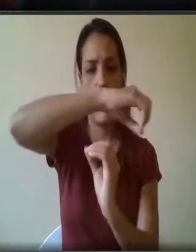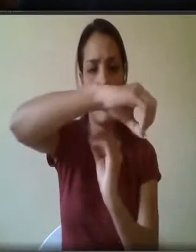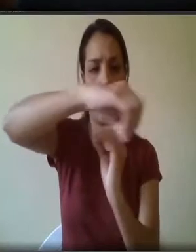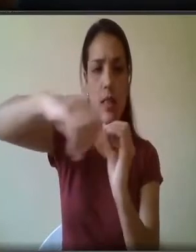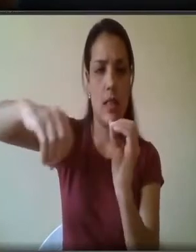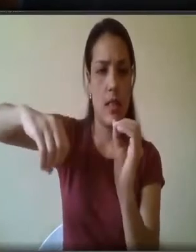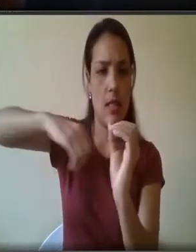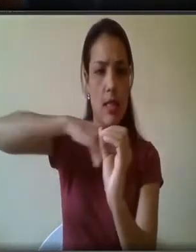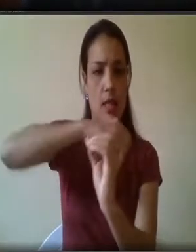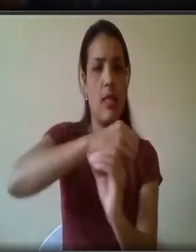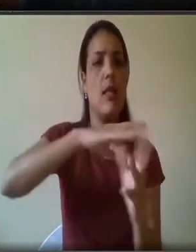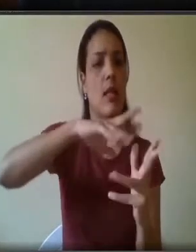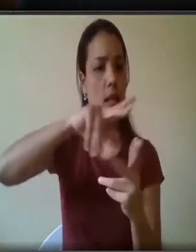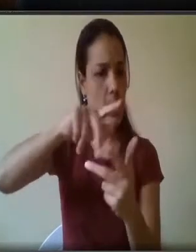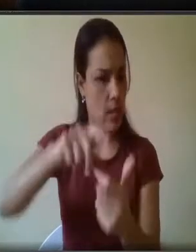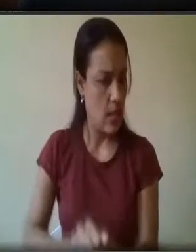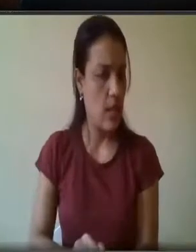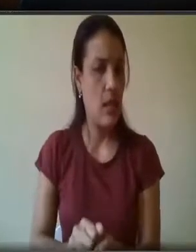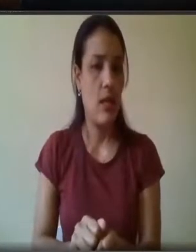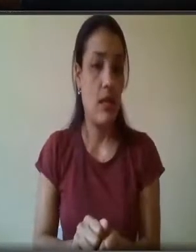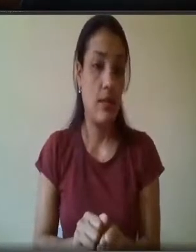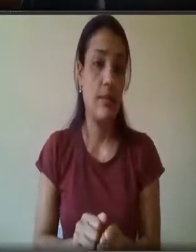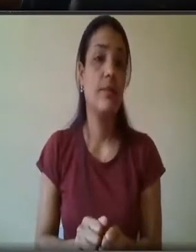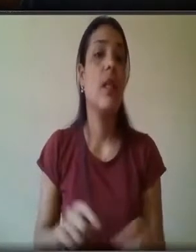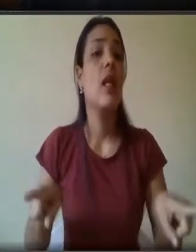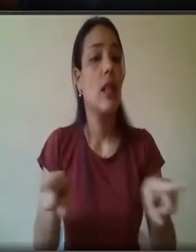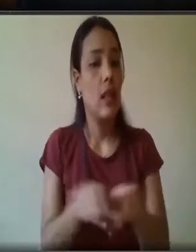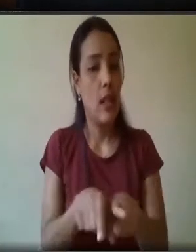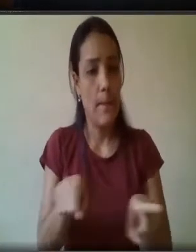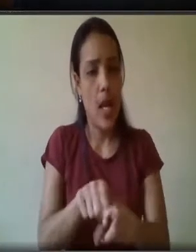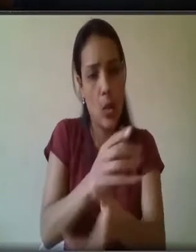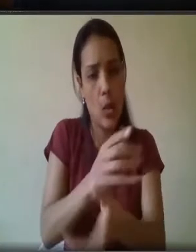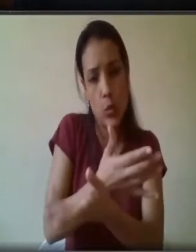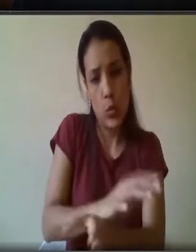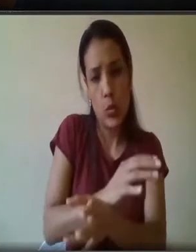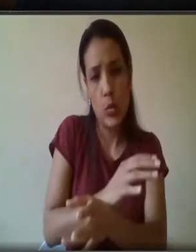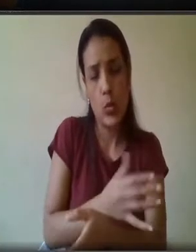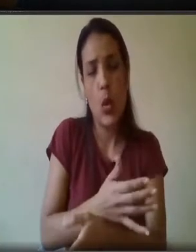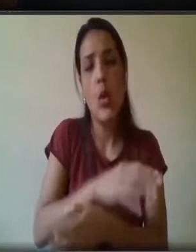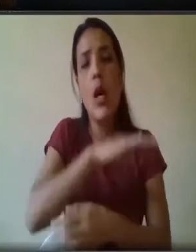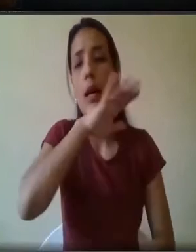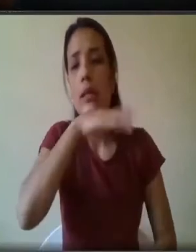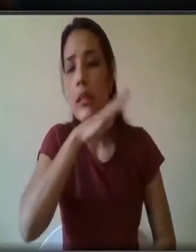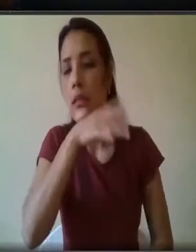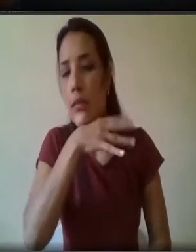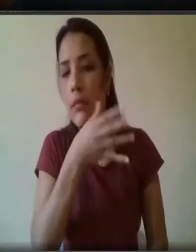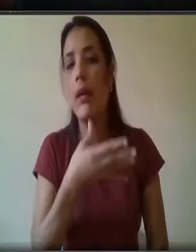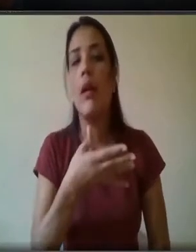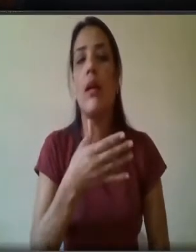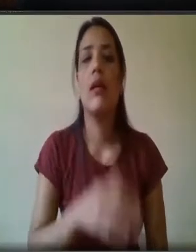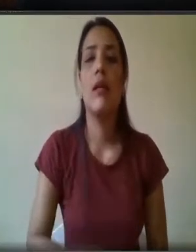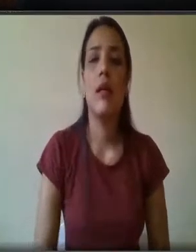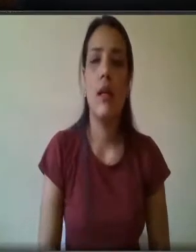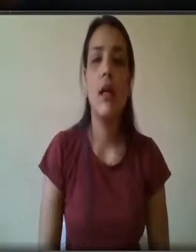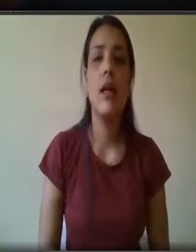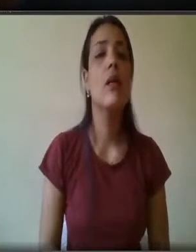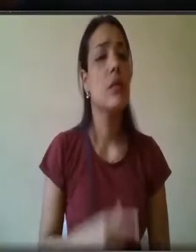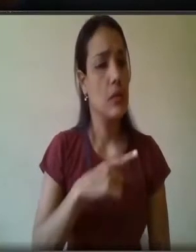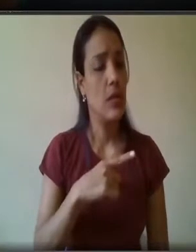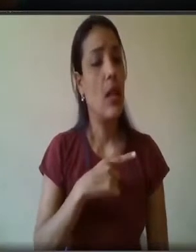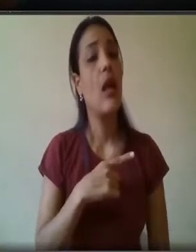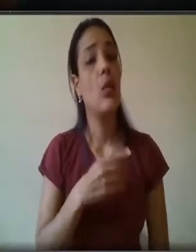sei se vocês já estudaram alguma vez fósseis, biologia tem isso com uma profundidade